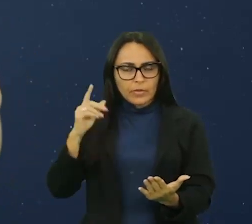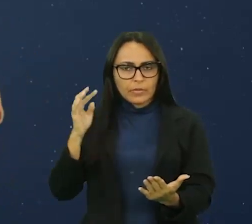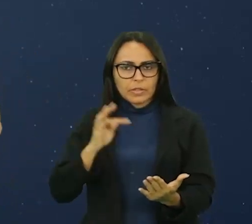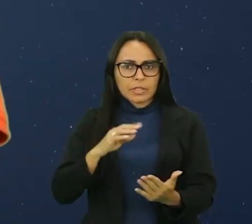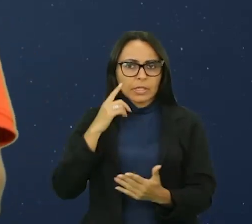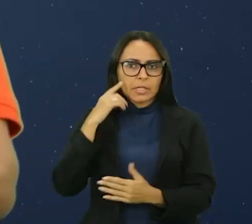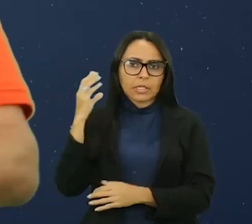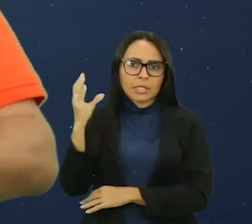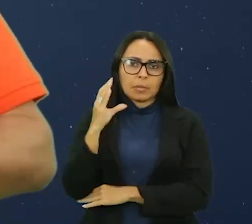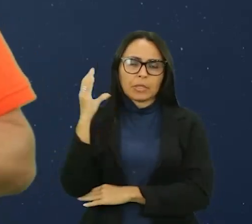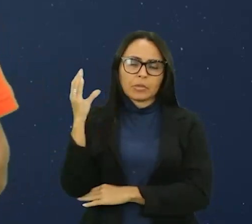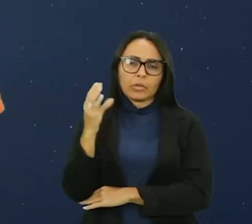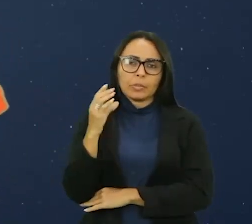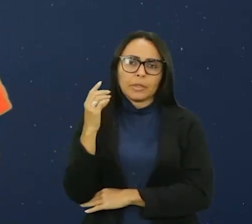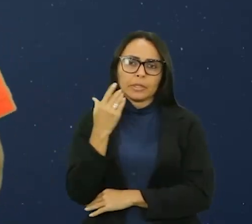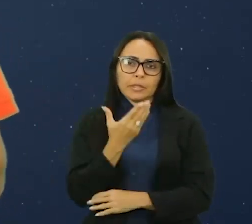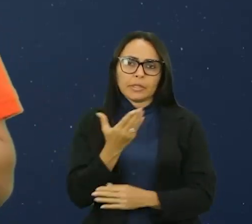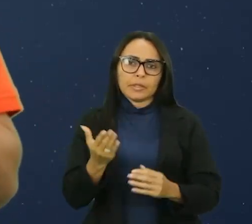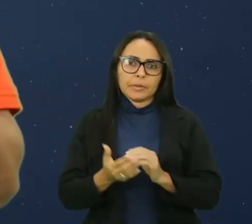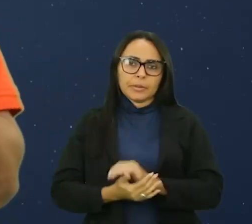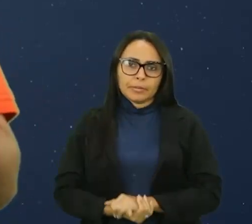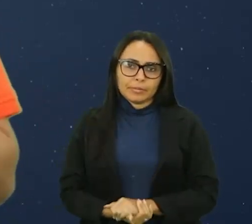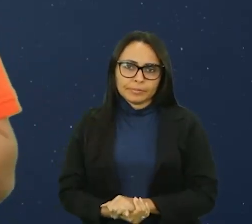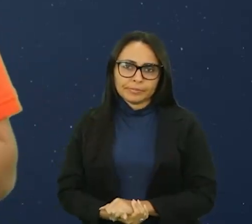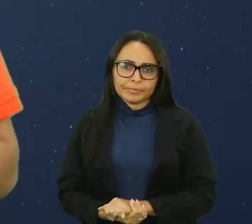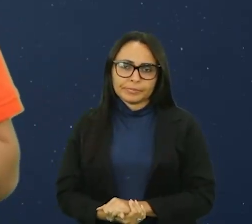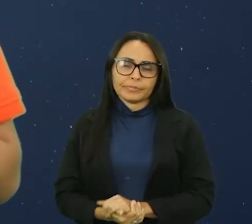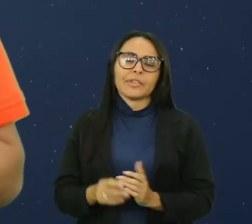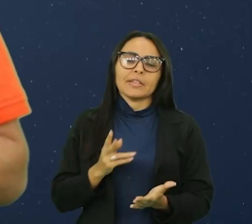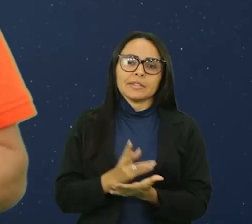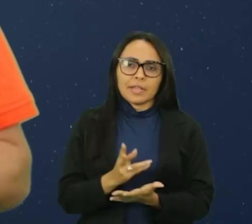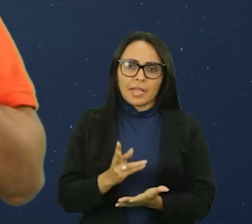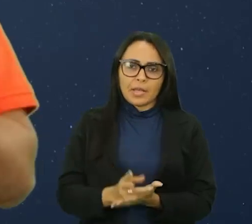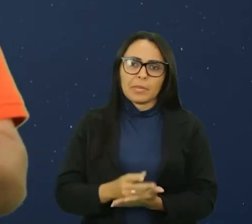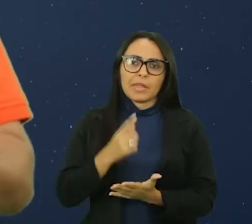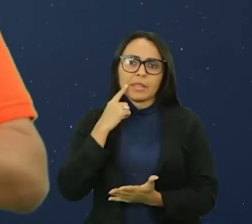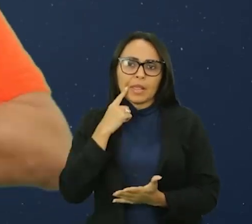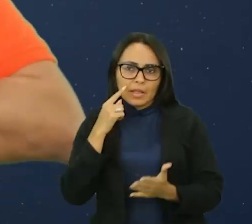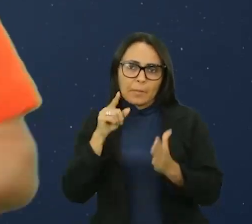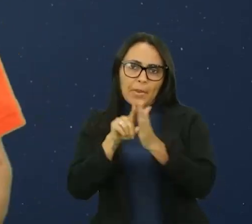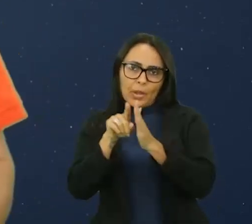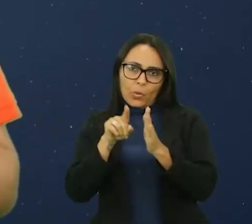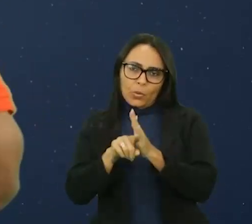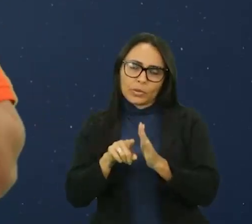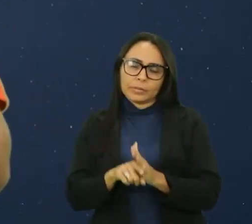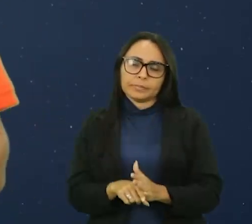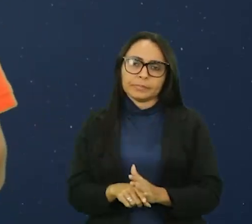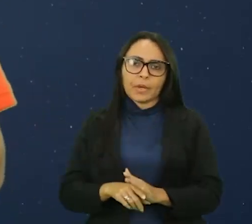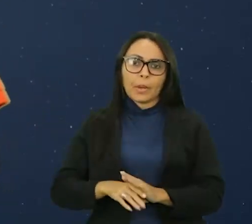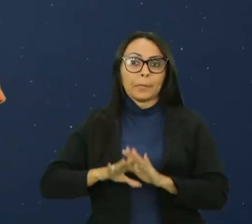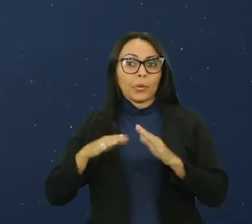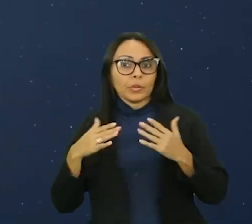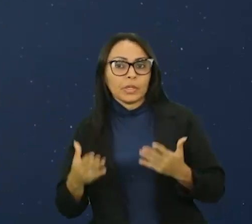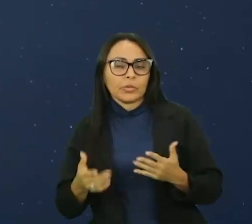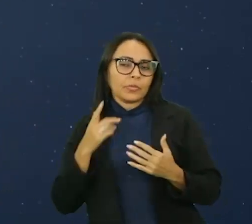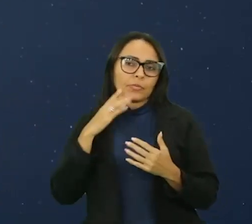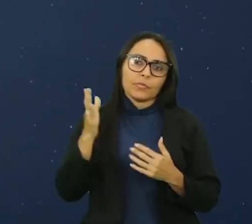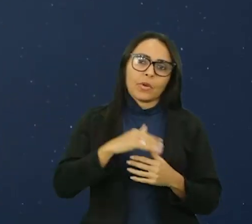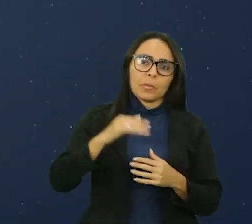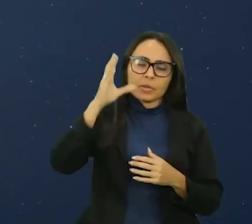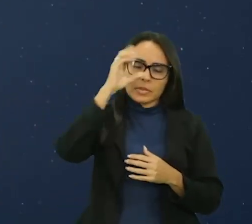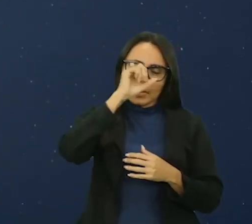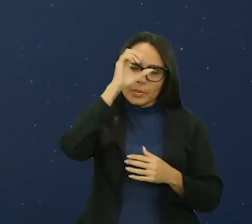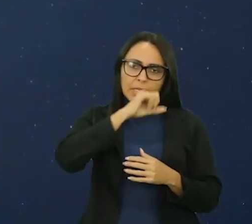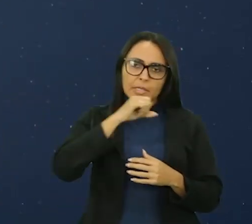climatologia, direta ou indiretamente, sempre vai estar presente. Portanto, não vacile e vamos aprender aí